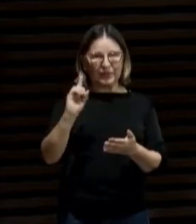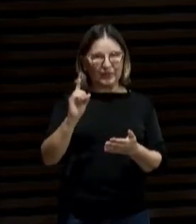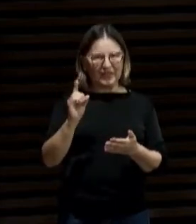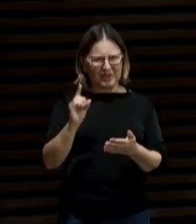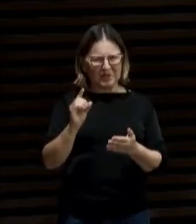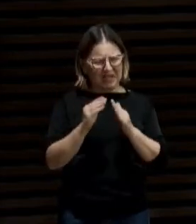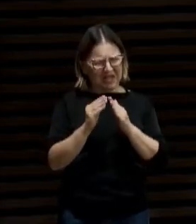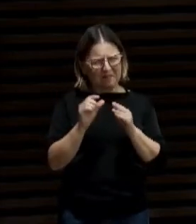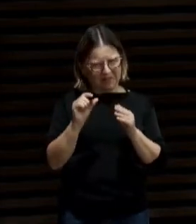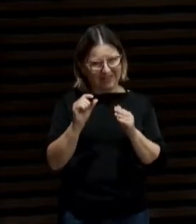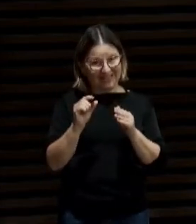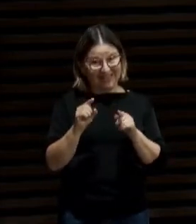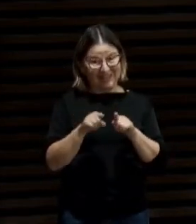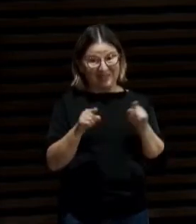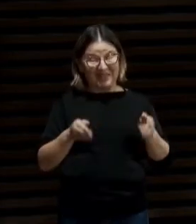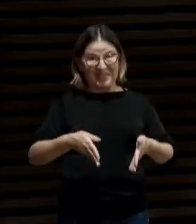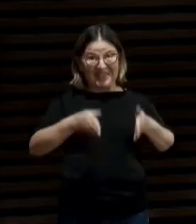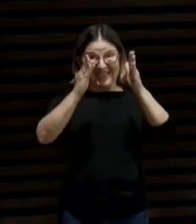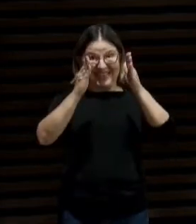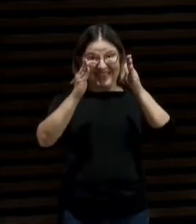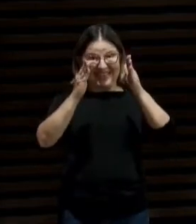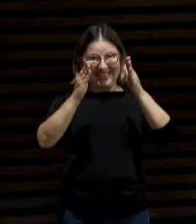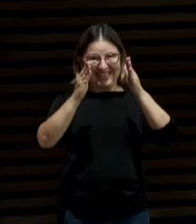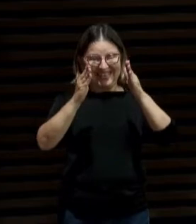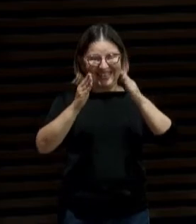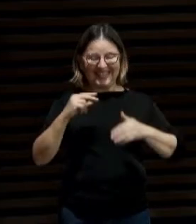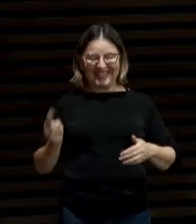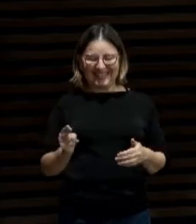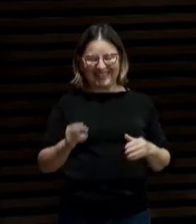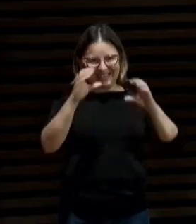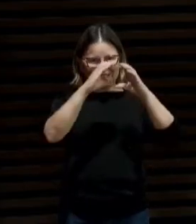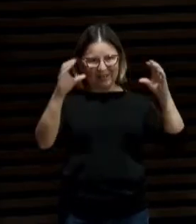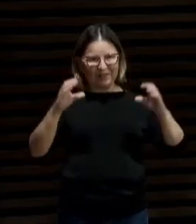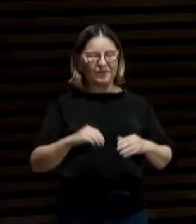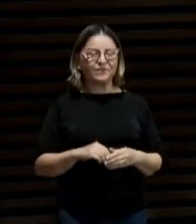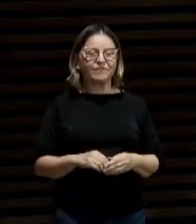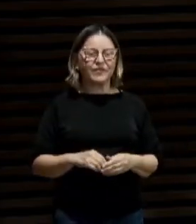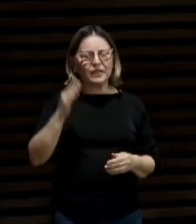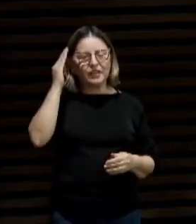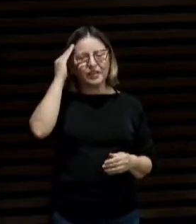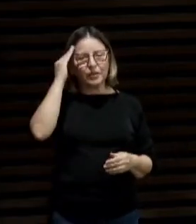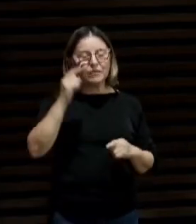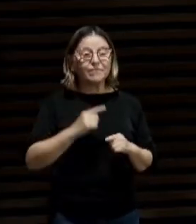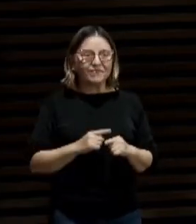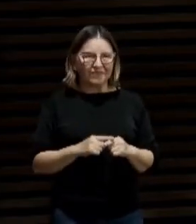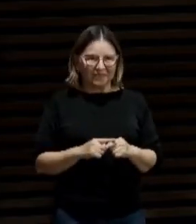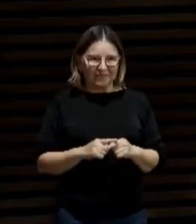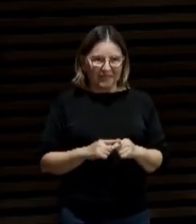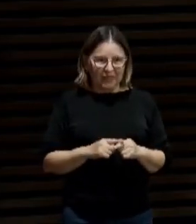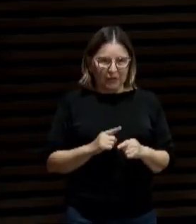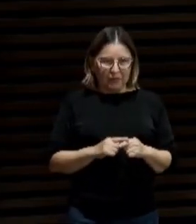edifício. Casa não feita por mãos, eterna, nos céus. Sabemos por quê? Porque a